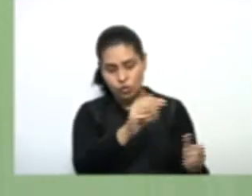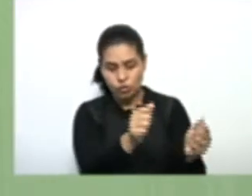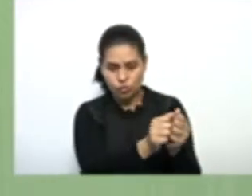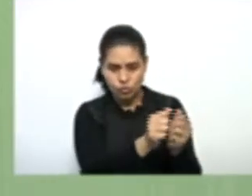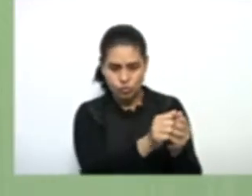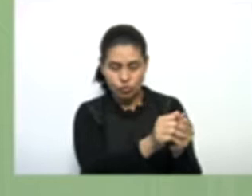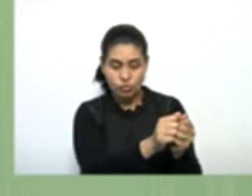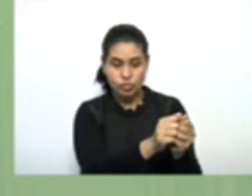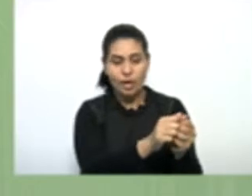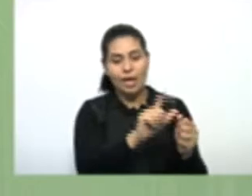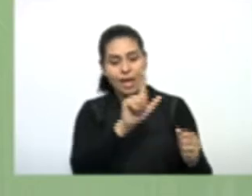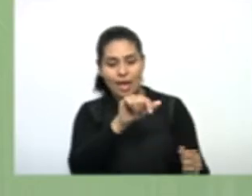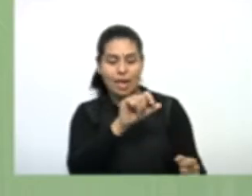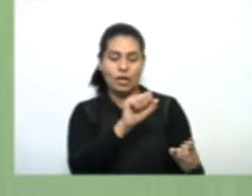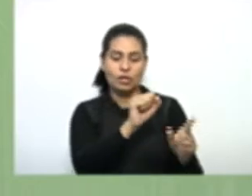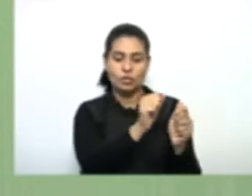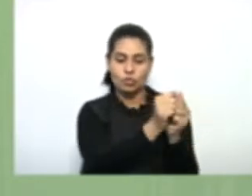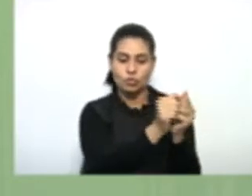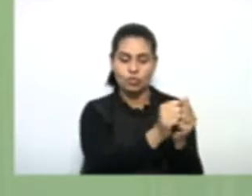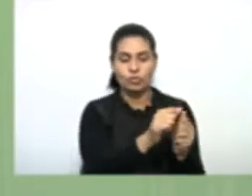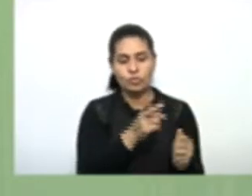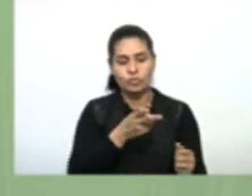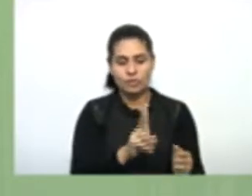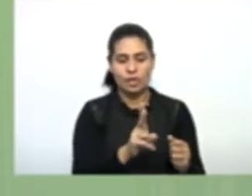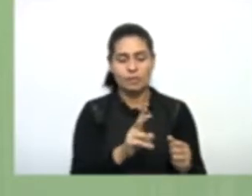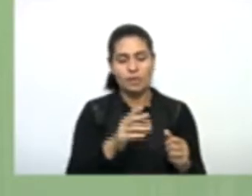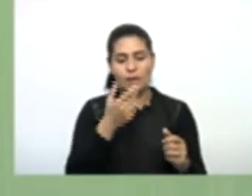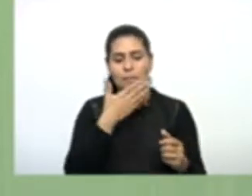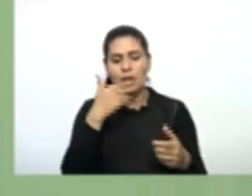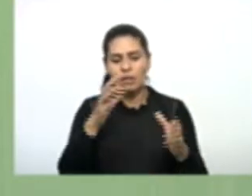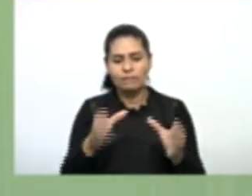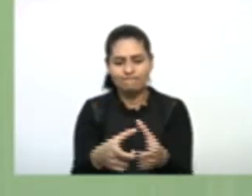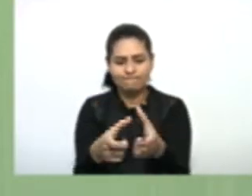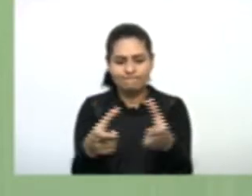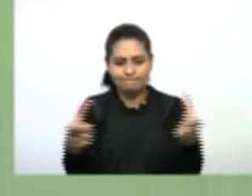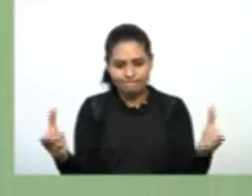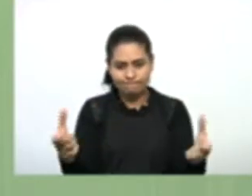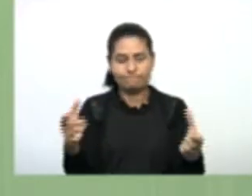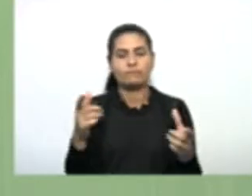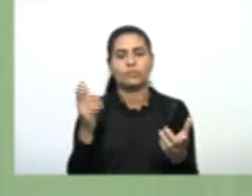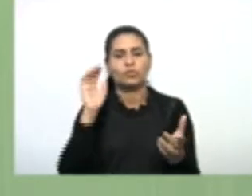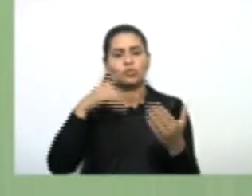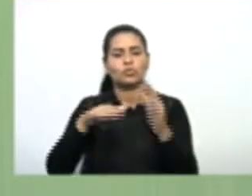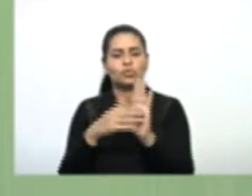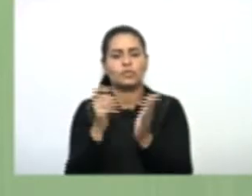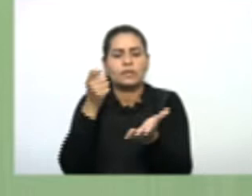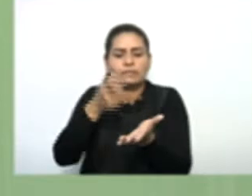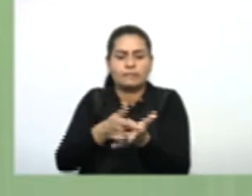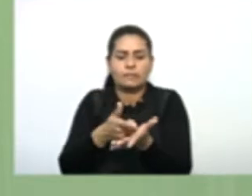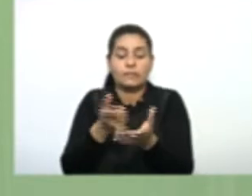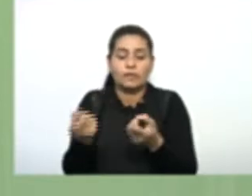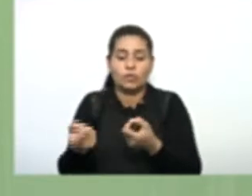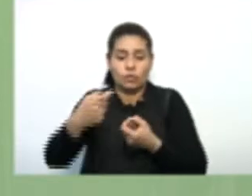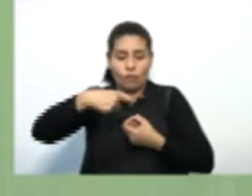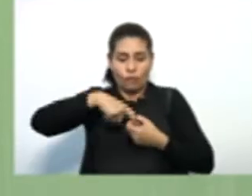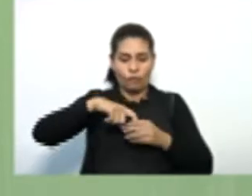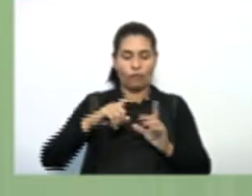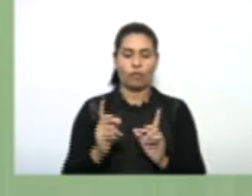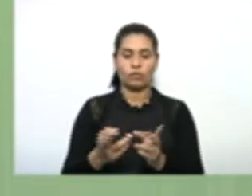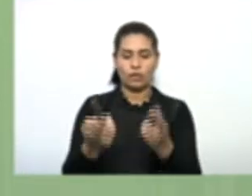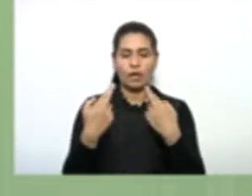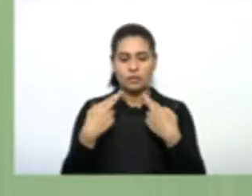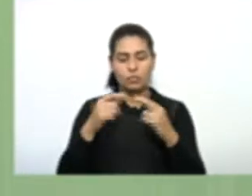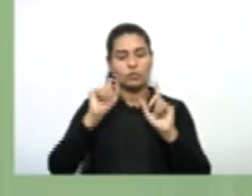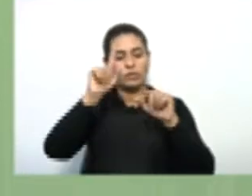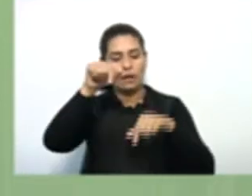Esses sócios se reúnem em um empreendimento de forma a aumentar o montante investido na empresa. E o retorno desse investimento nós